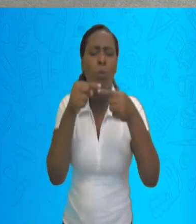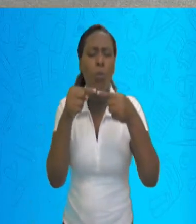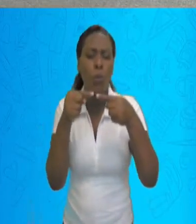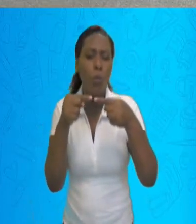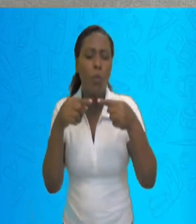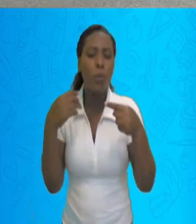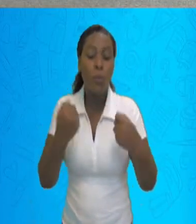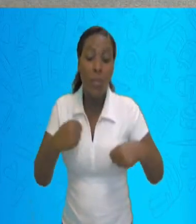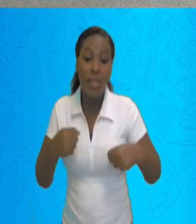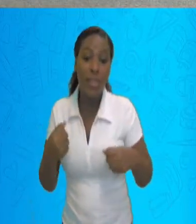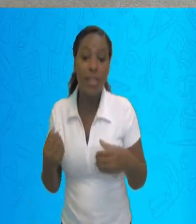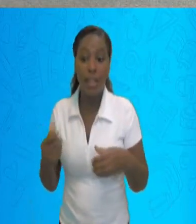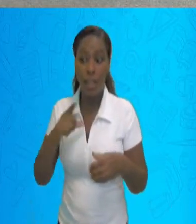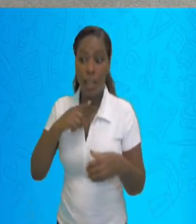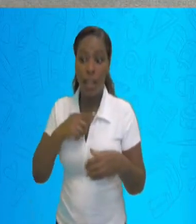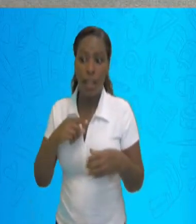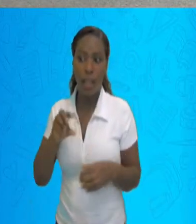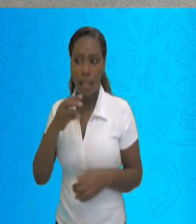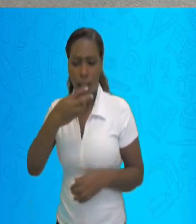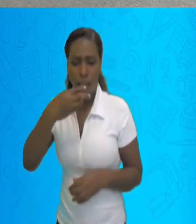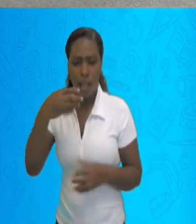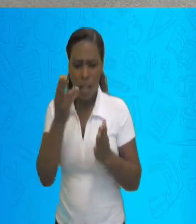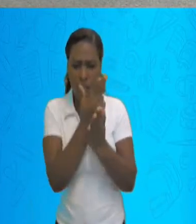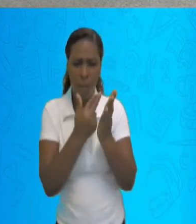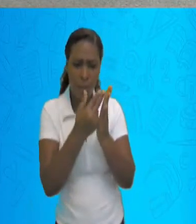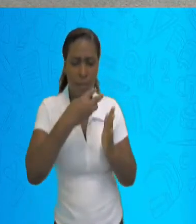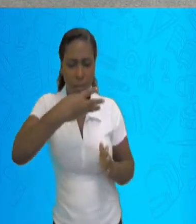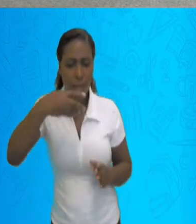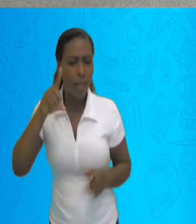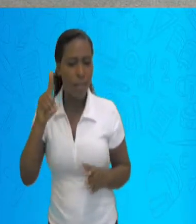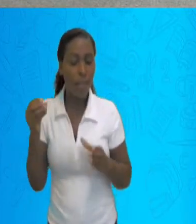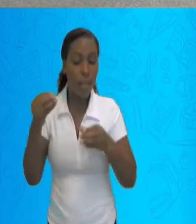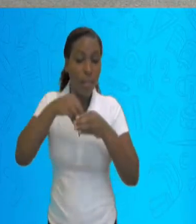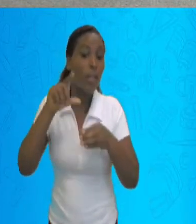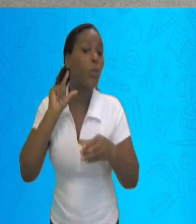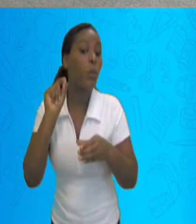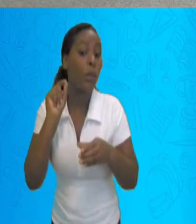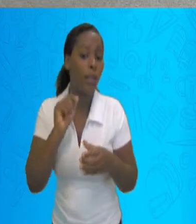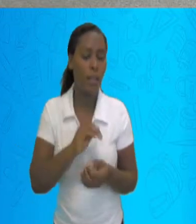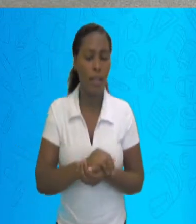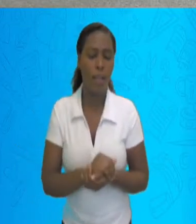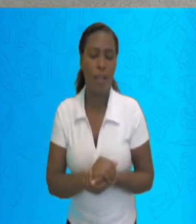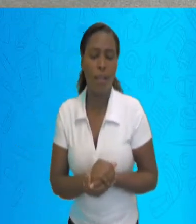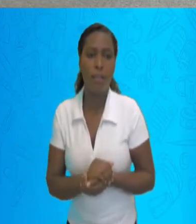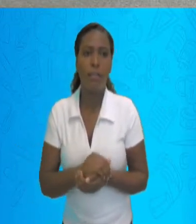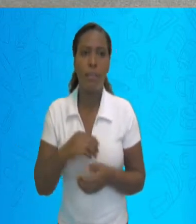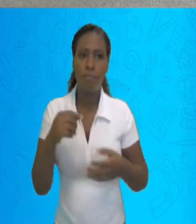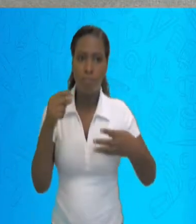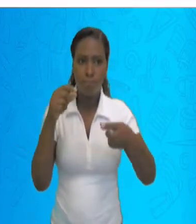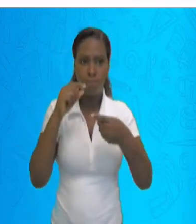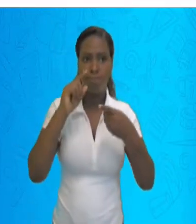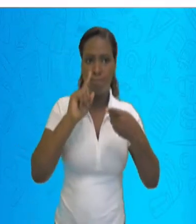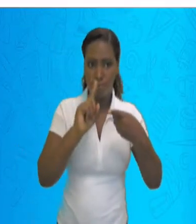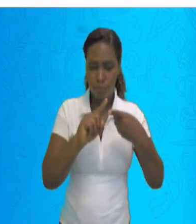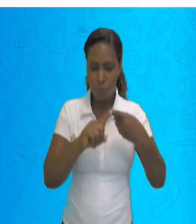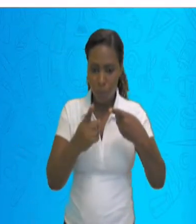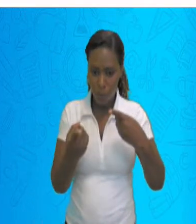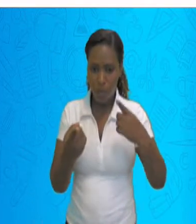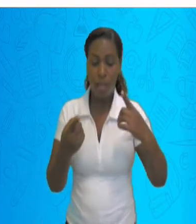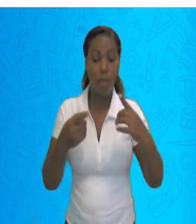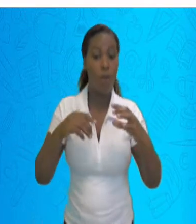de um poliedro. Todo poliedro, ele possui os seguintes elementos. Eles têm que